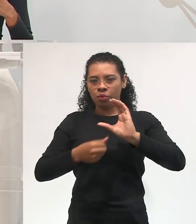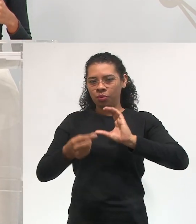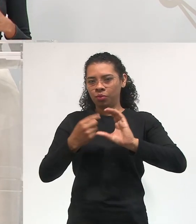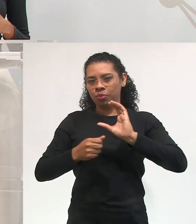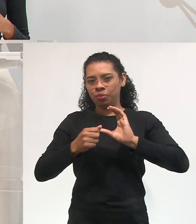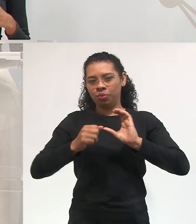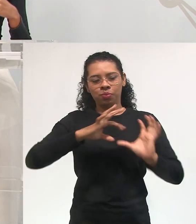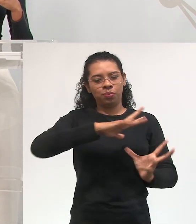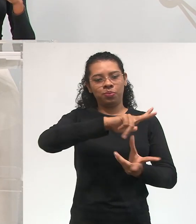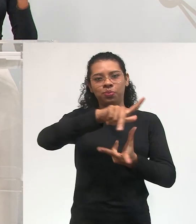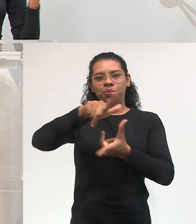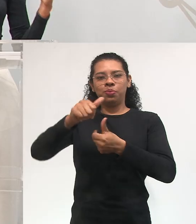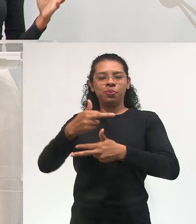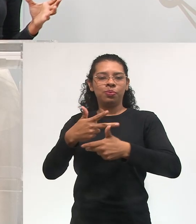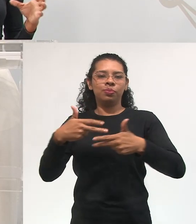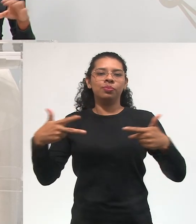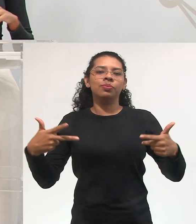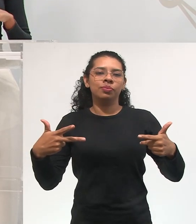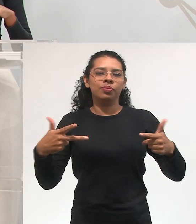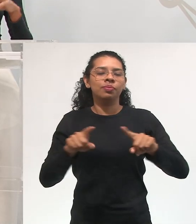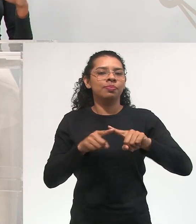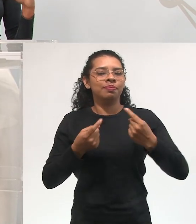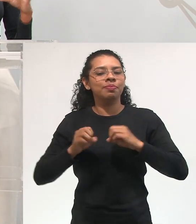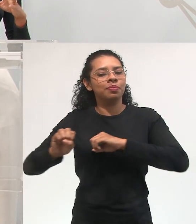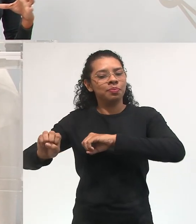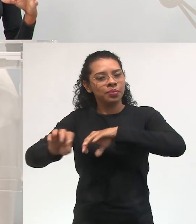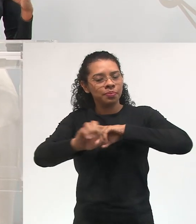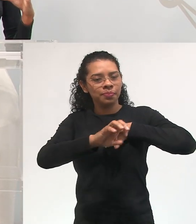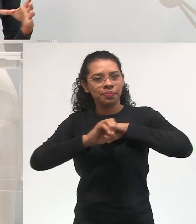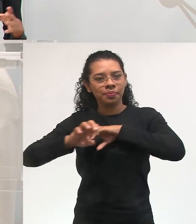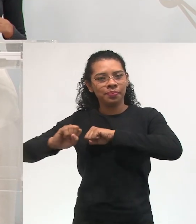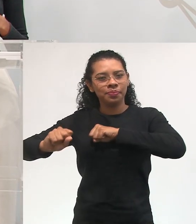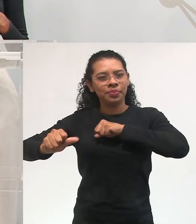uma educação crítica, né? Uma educação que